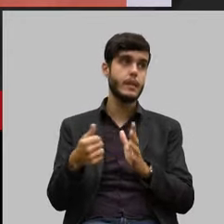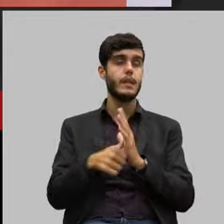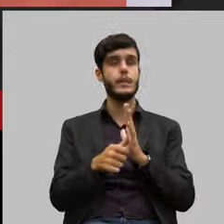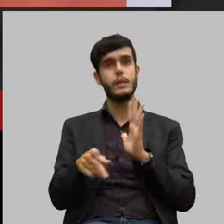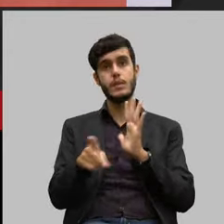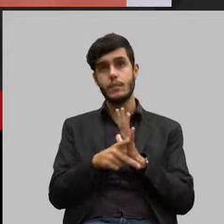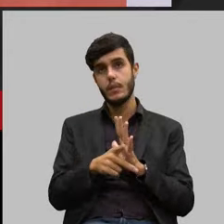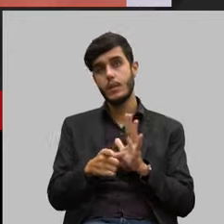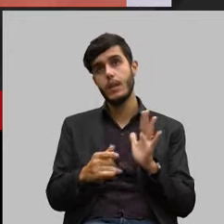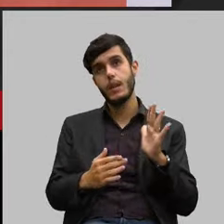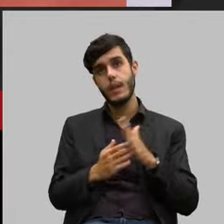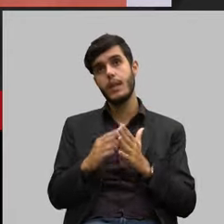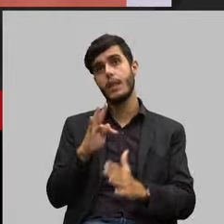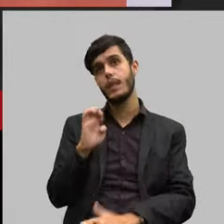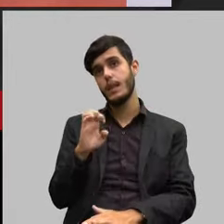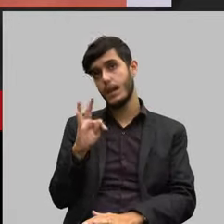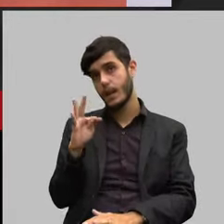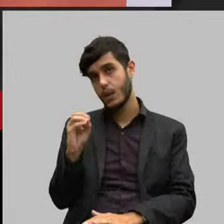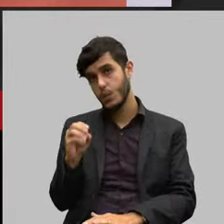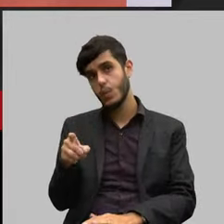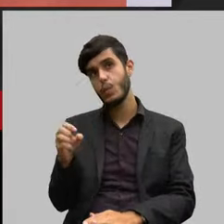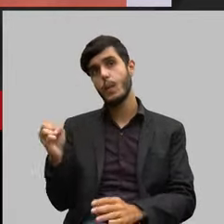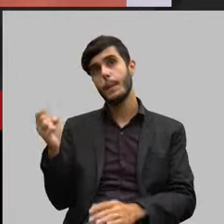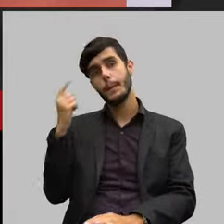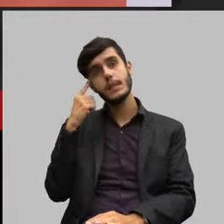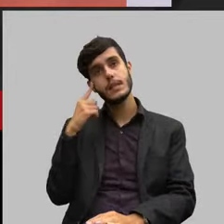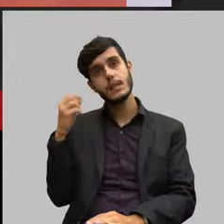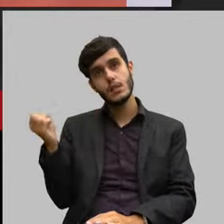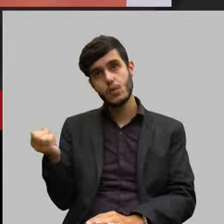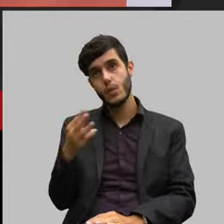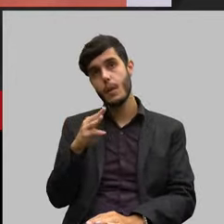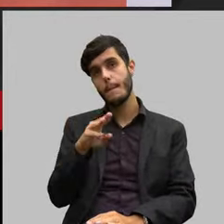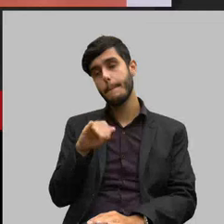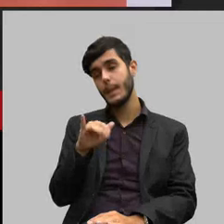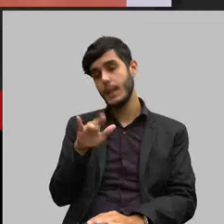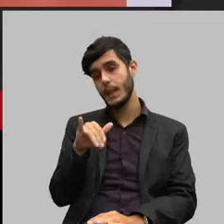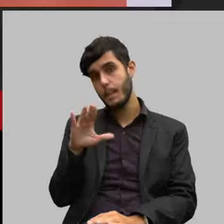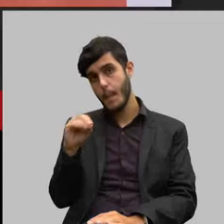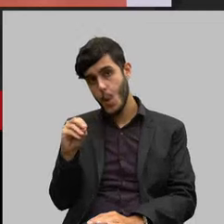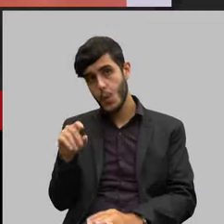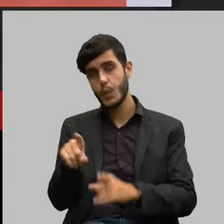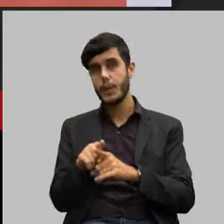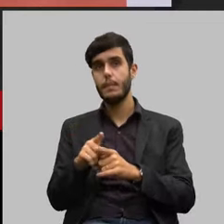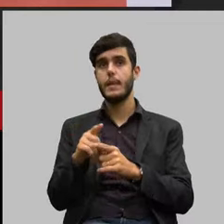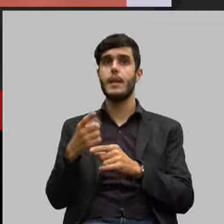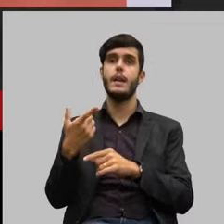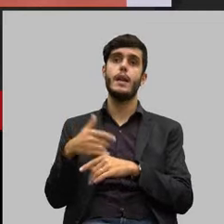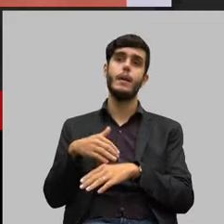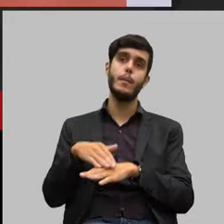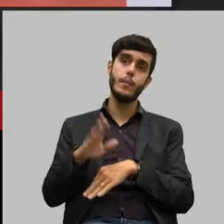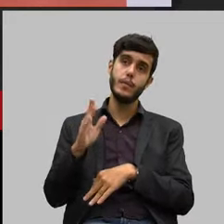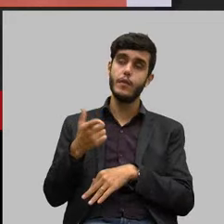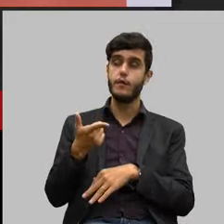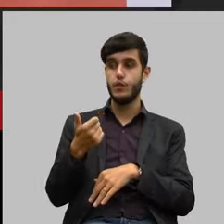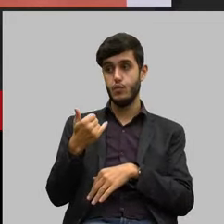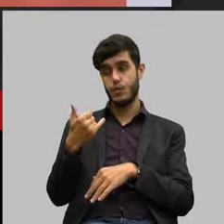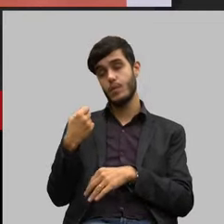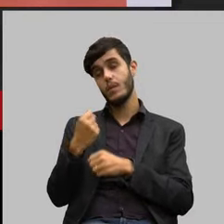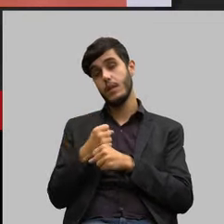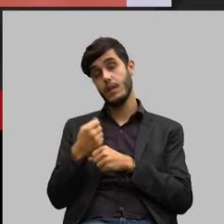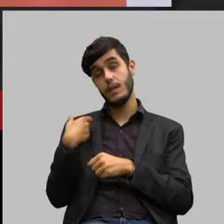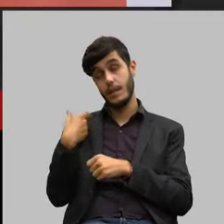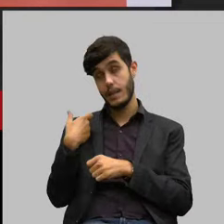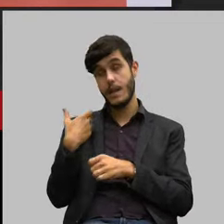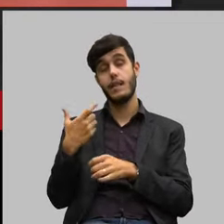Novo Teto pensar em novo mínimo pensar na situação dos dos dependentes acima de 21 anos e como é que eles seriam tratados eh